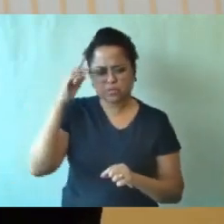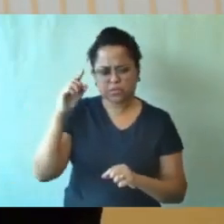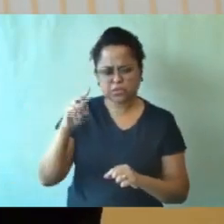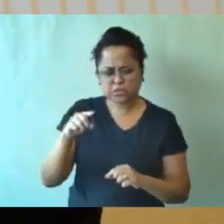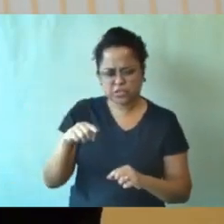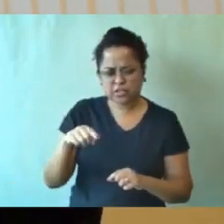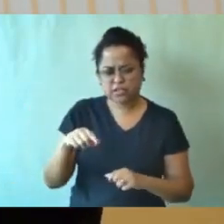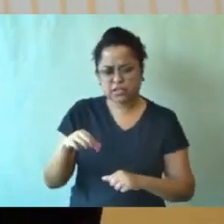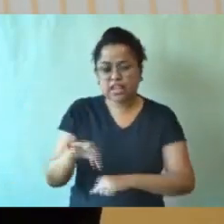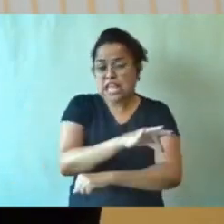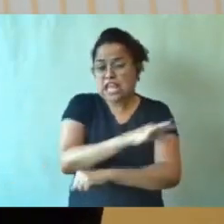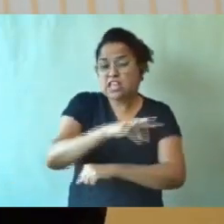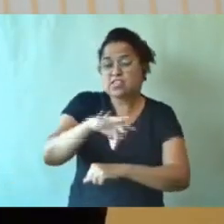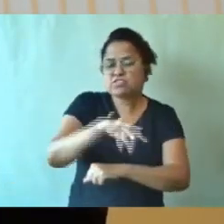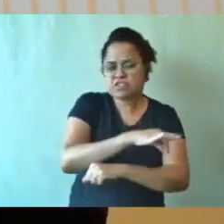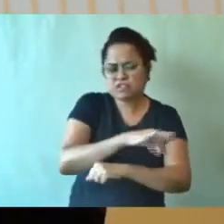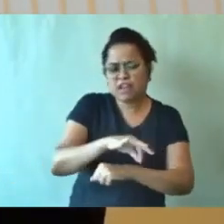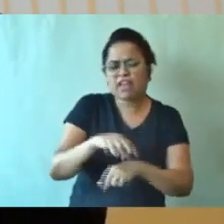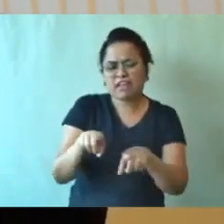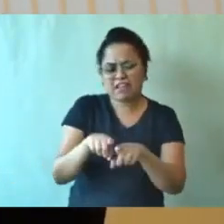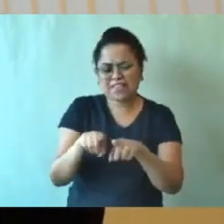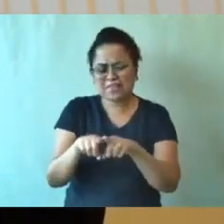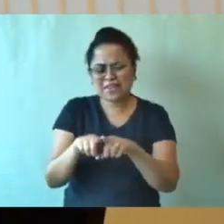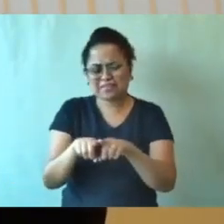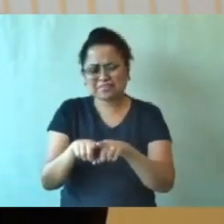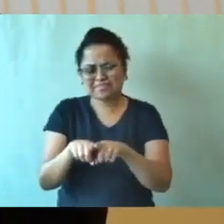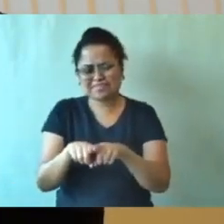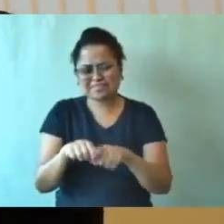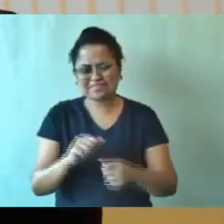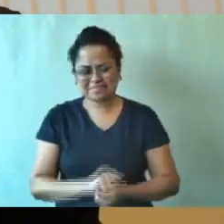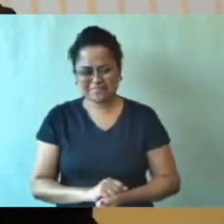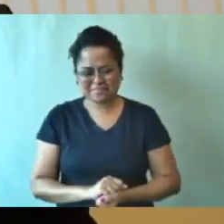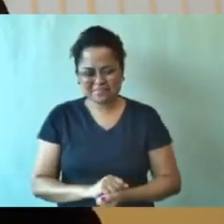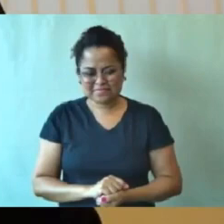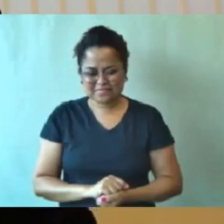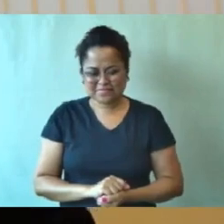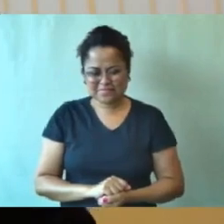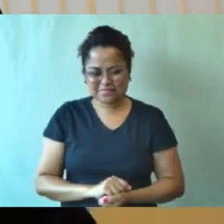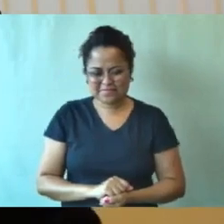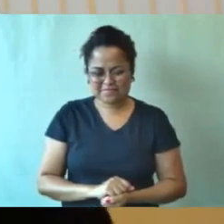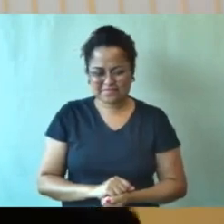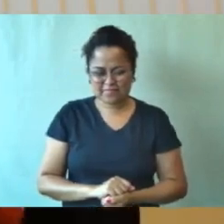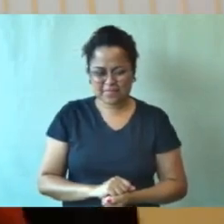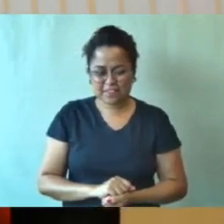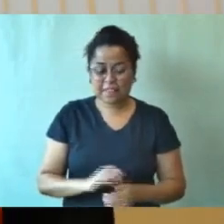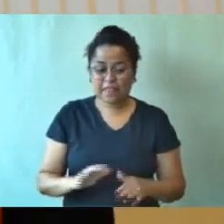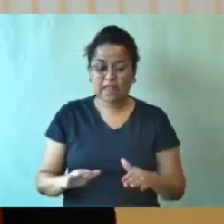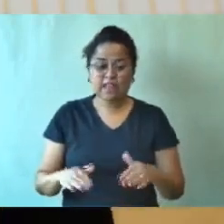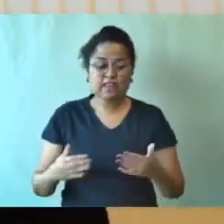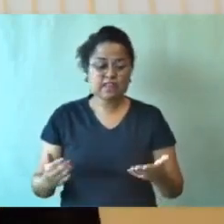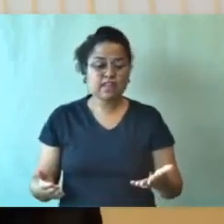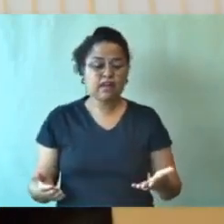tá? Eu também sou da linha de engenharia. Eu não sou engenheiro, não sou advogado, não. Então é o seguinte,